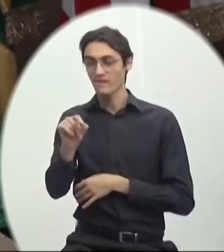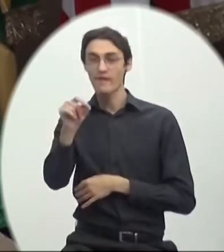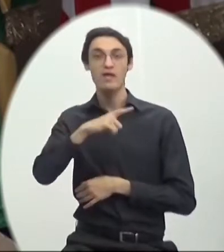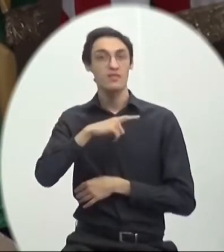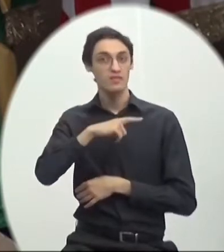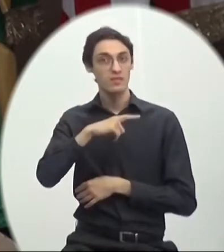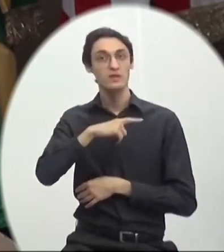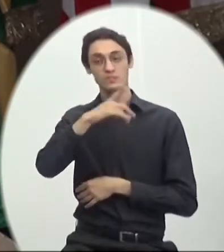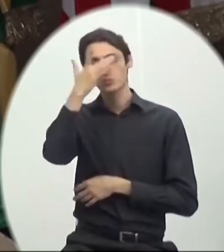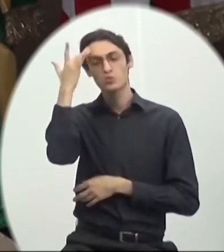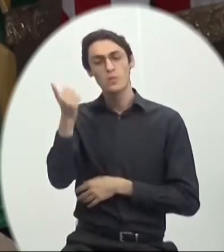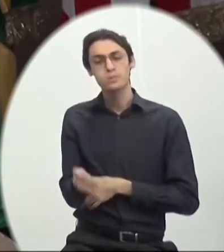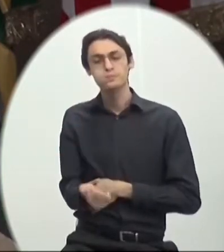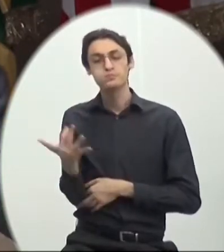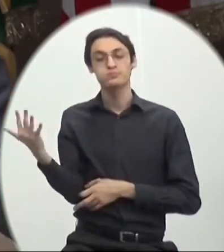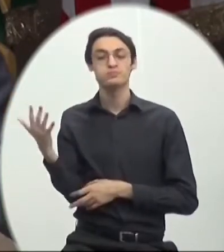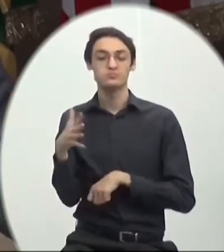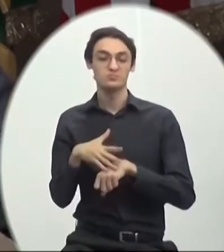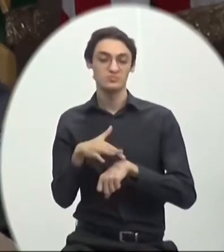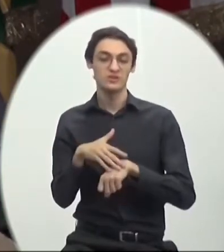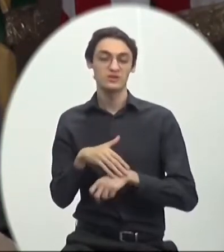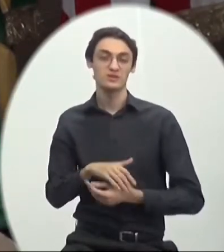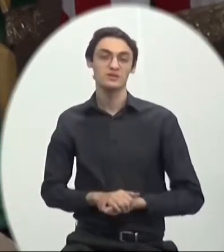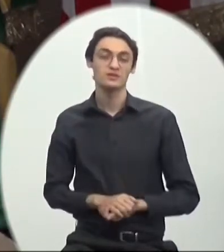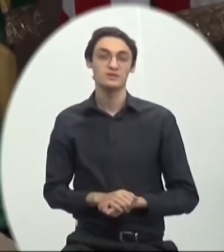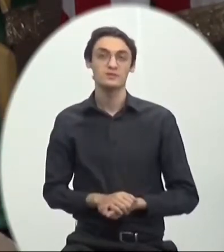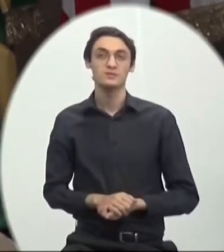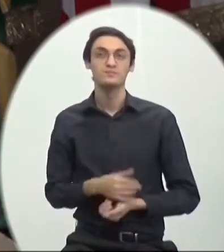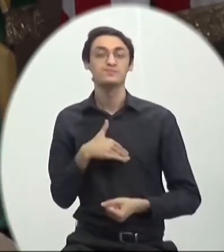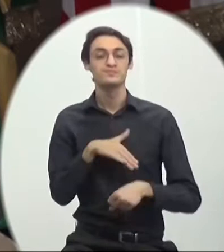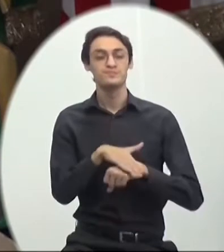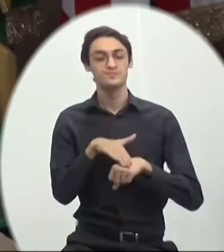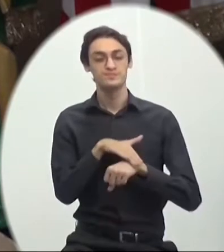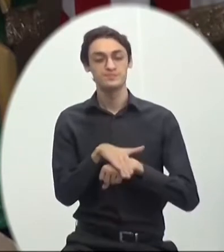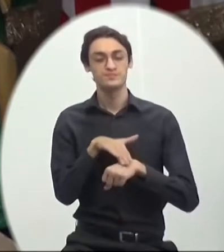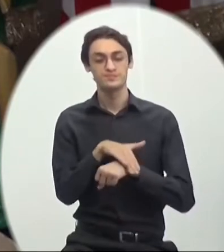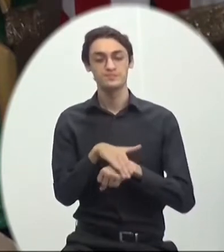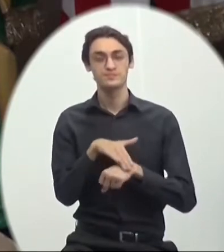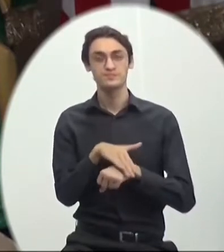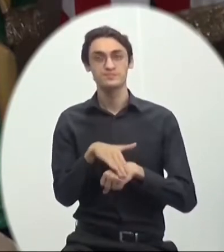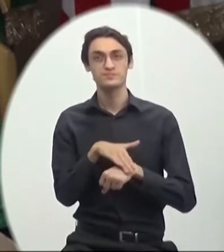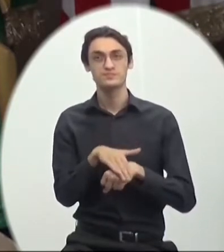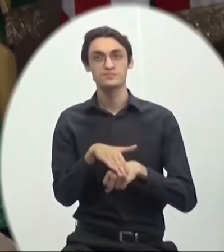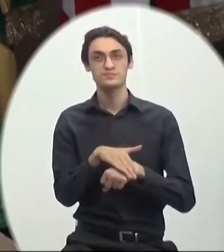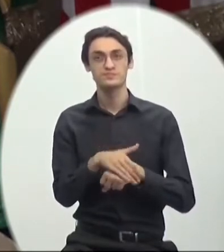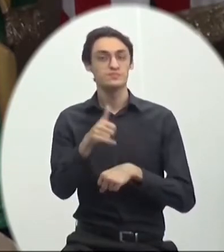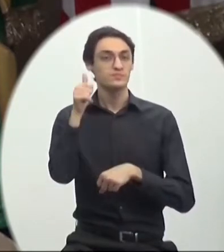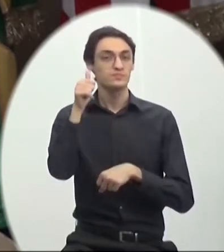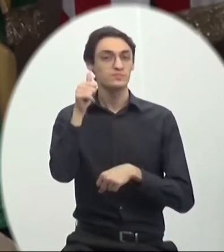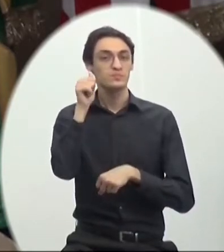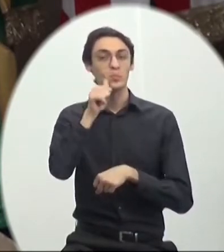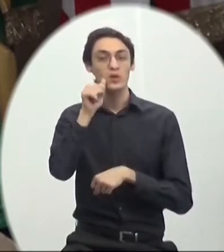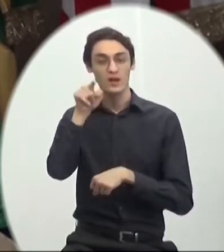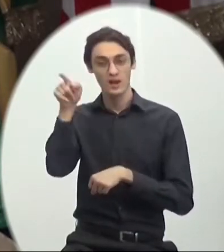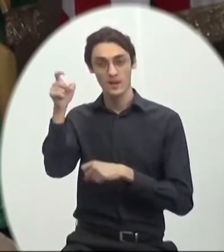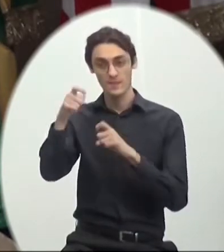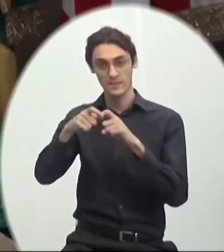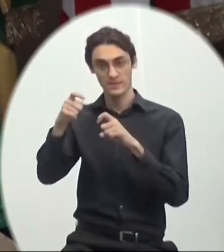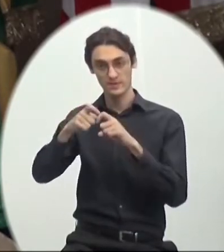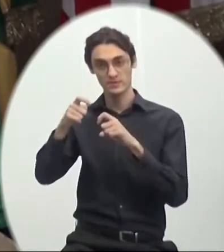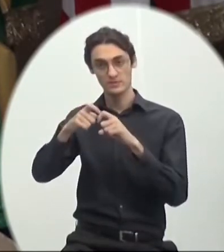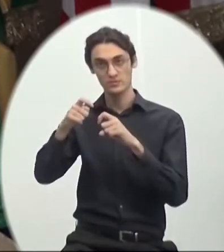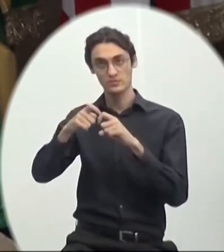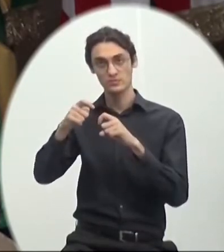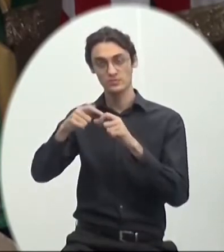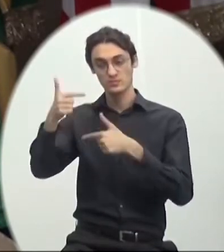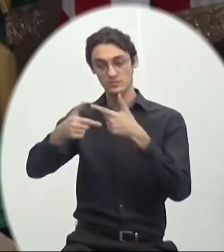contaminadas. Tive o cuidado de conversar com uma residente em Florianópolis